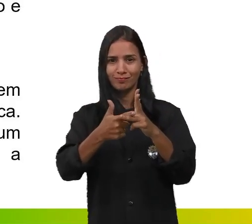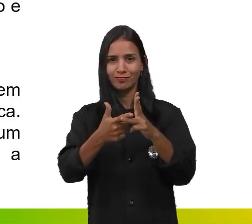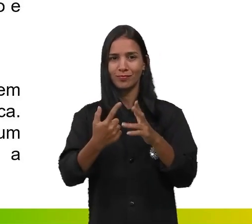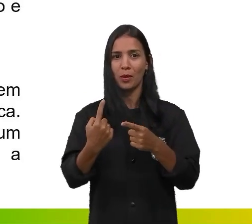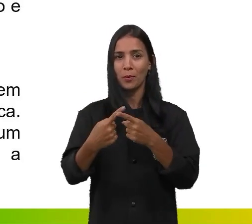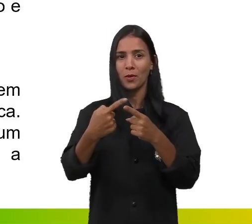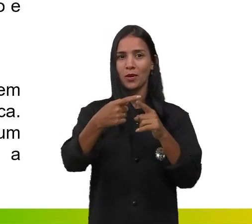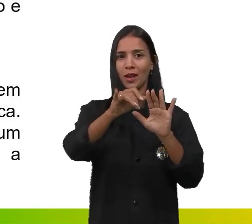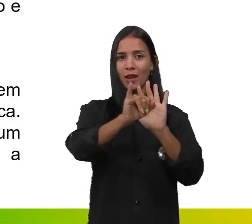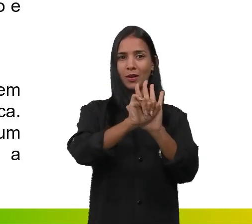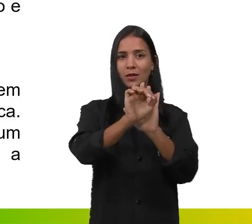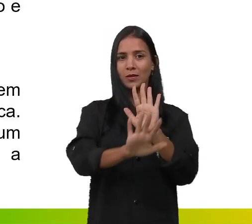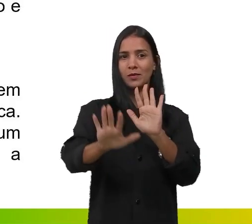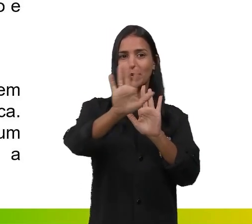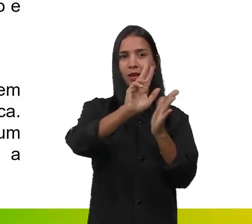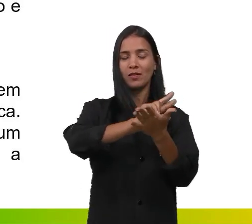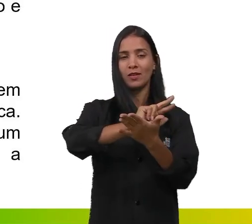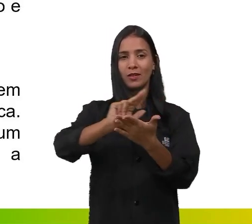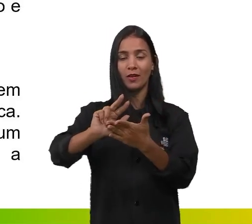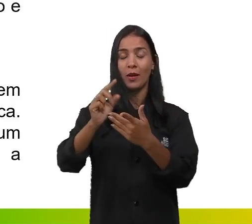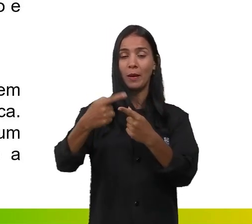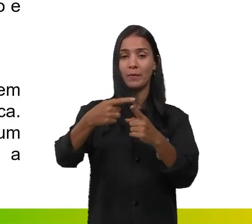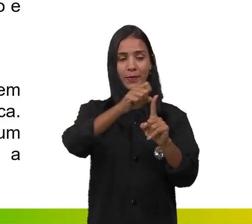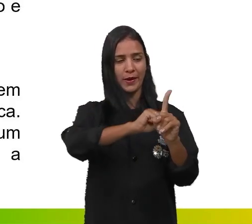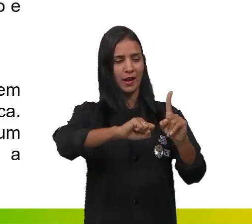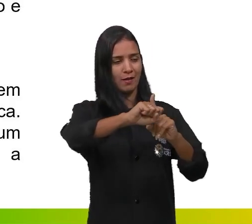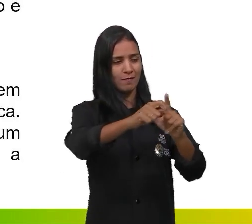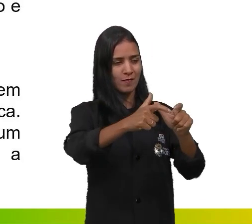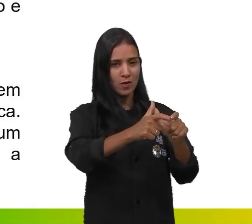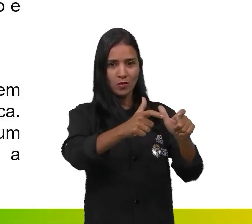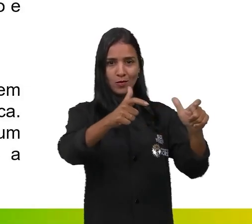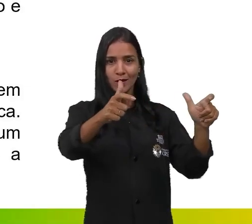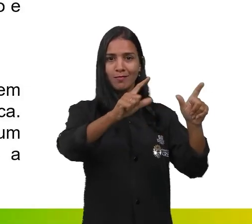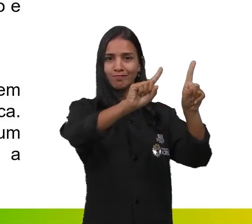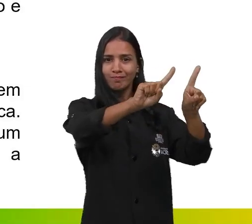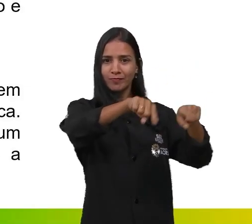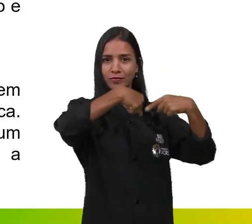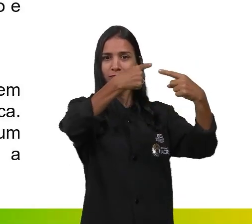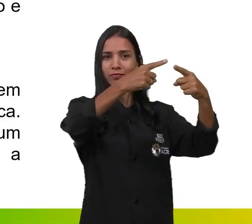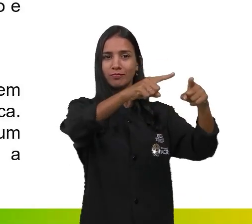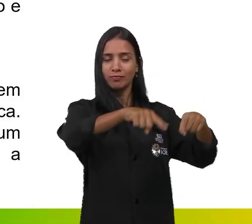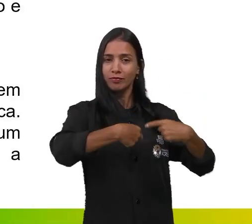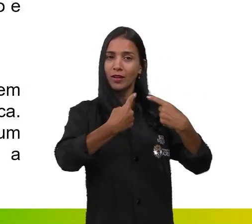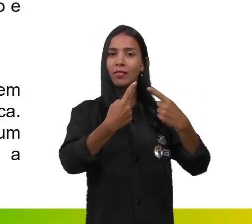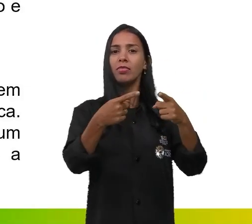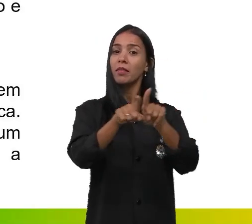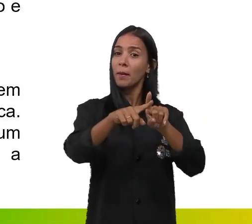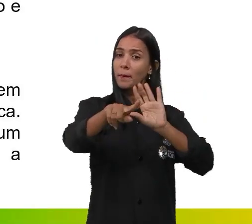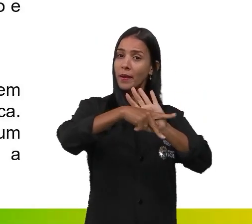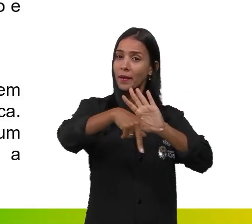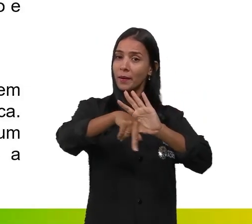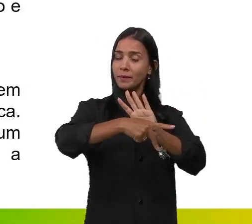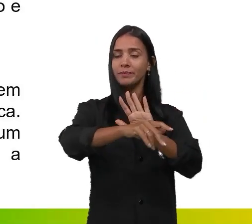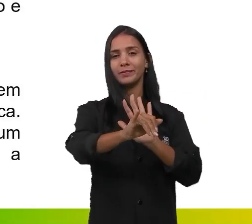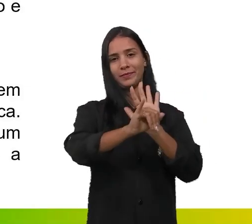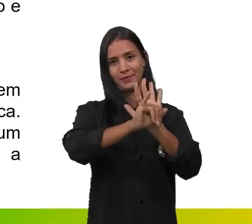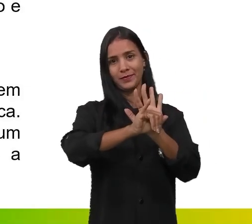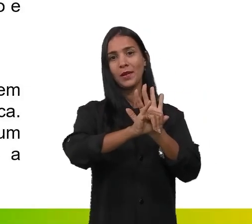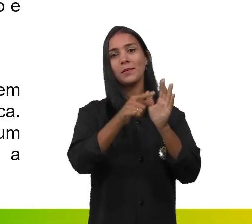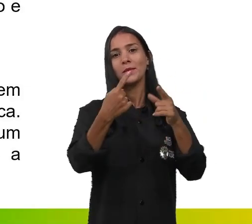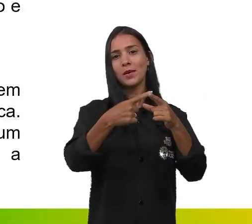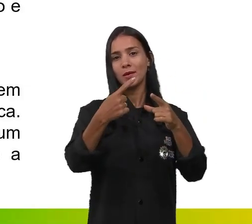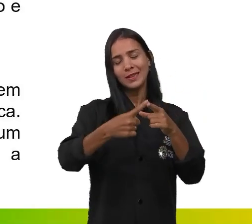Isso força a sociedade majoritária a confrontar sua própria identidade,